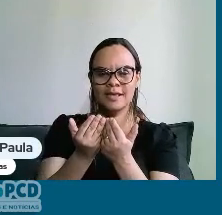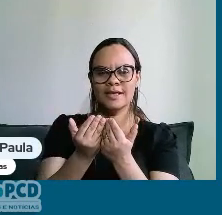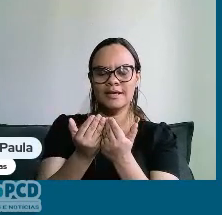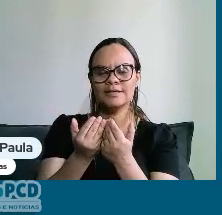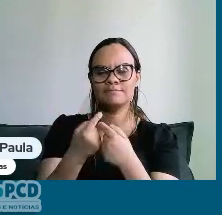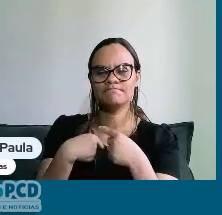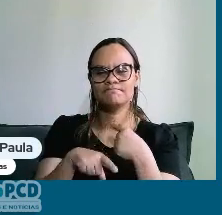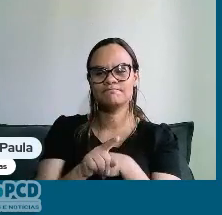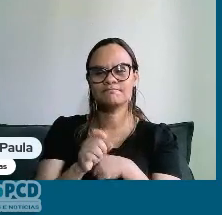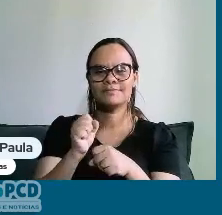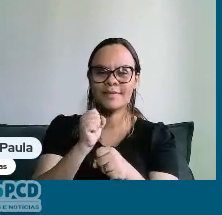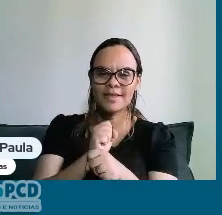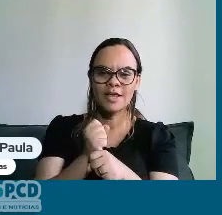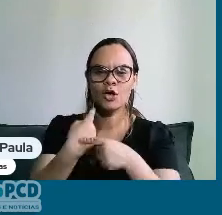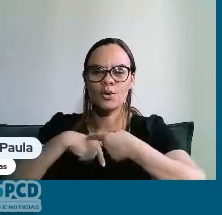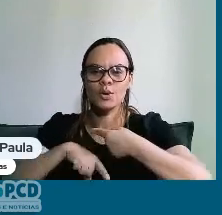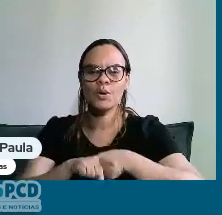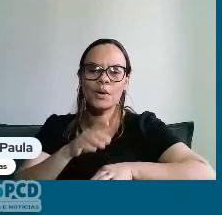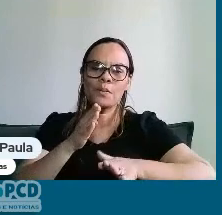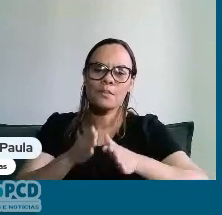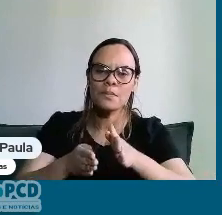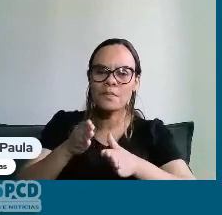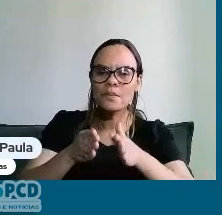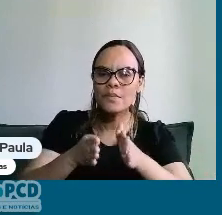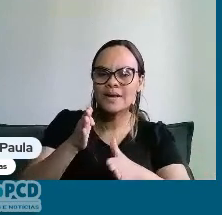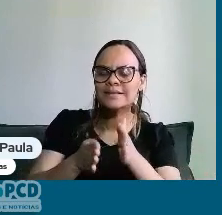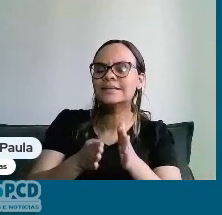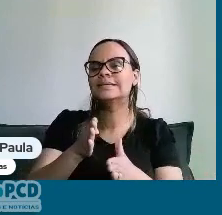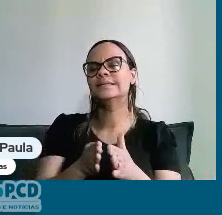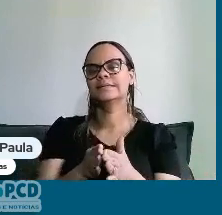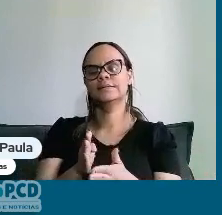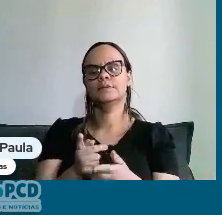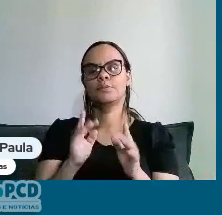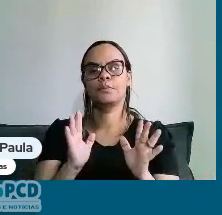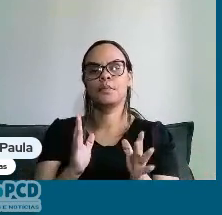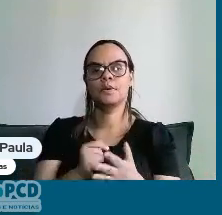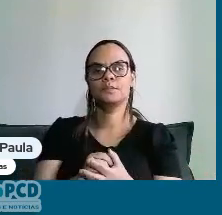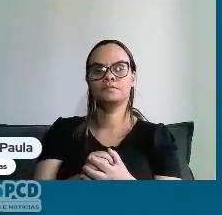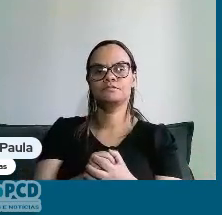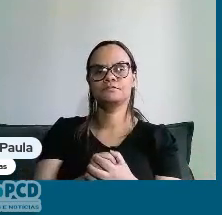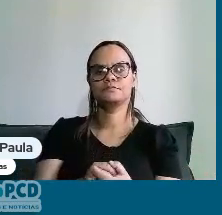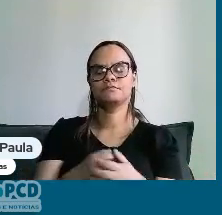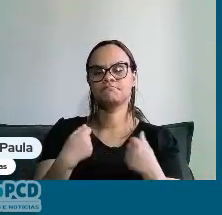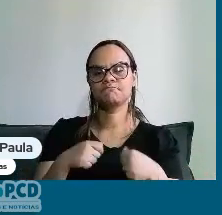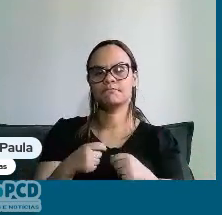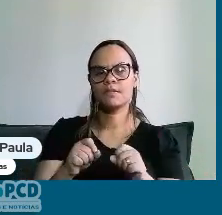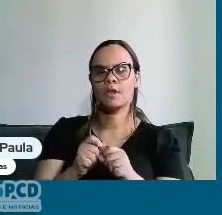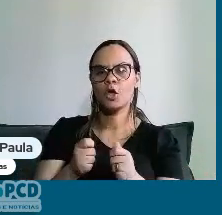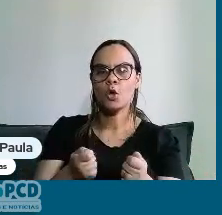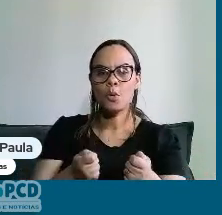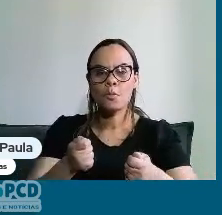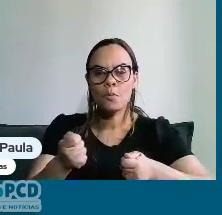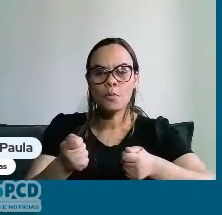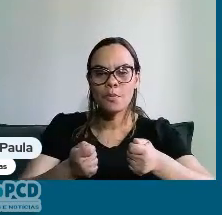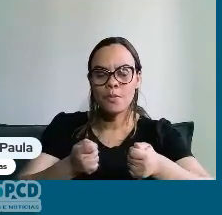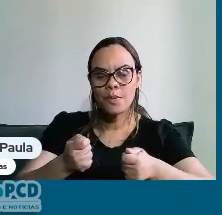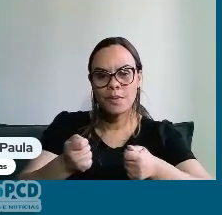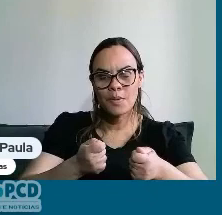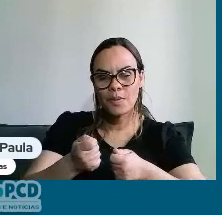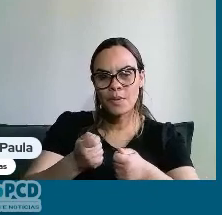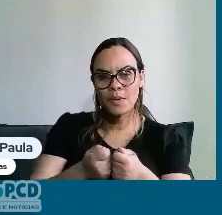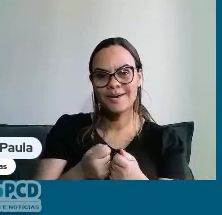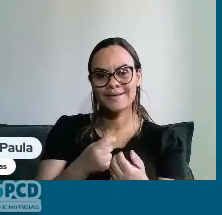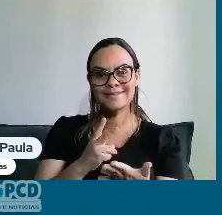determinando essa periodicidade de procedimento, né? Mas aí a questão é que ele precisa manter fazendo esse procedimento de terapia